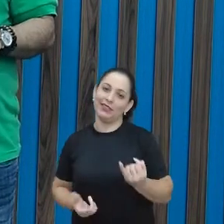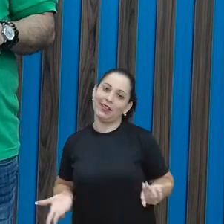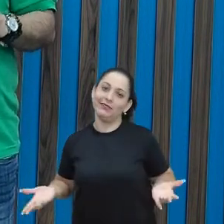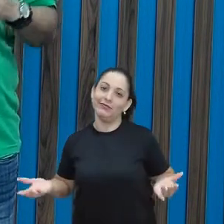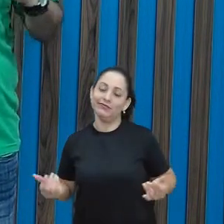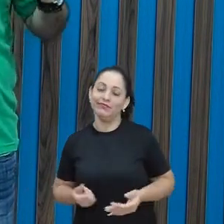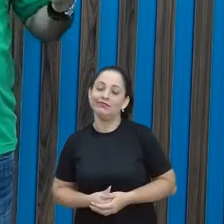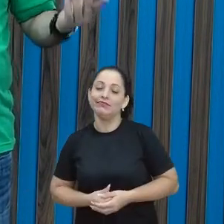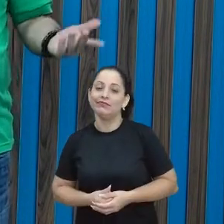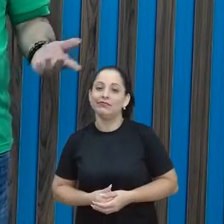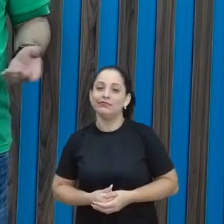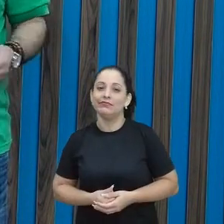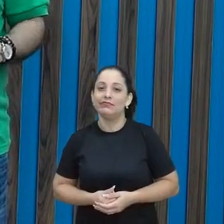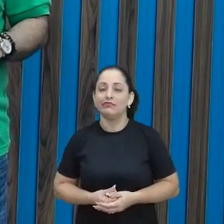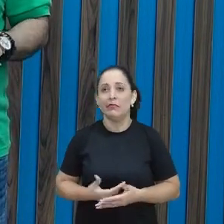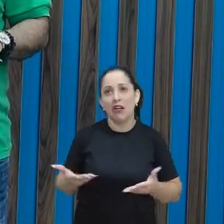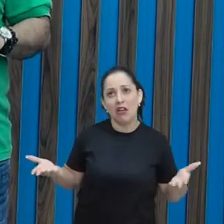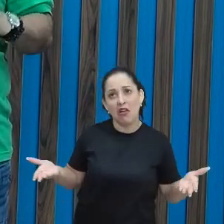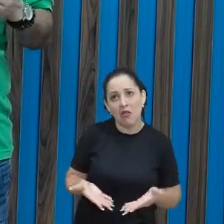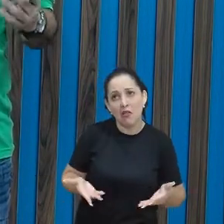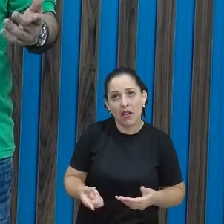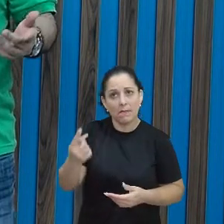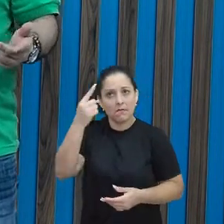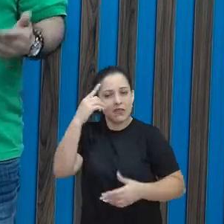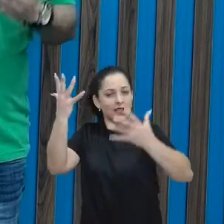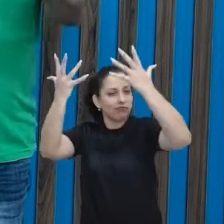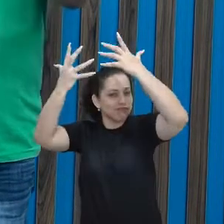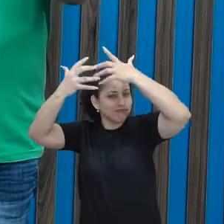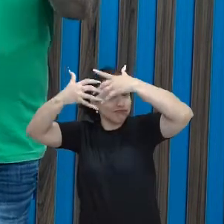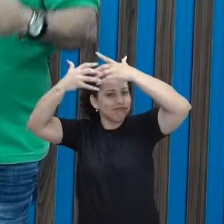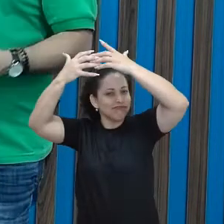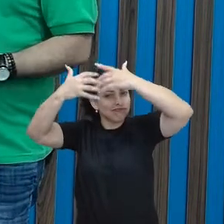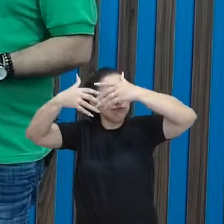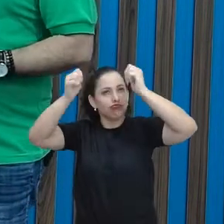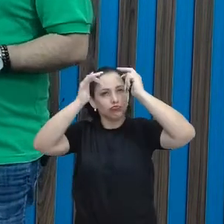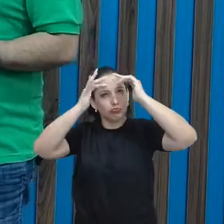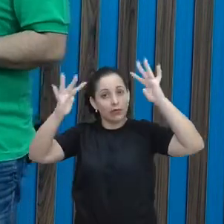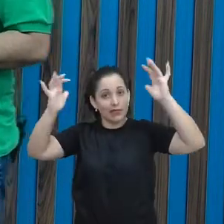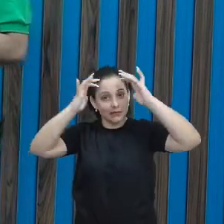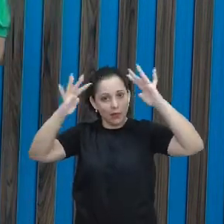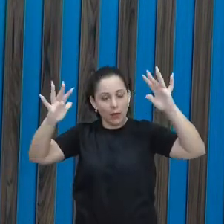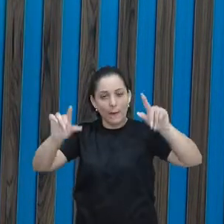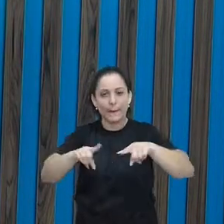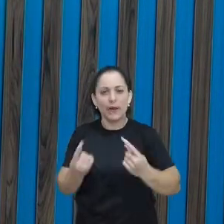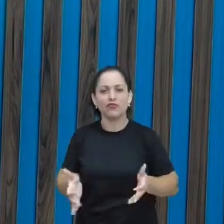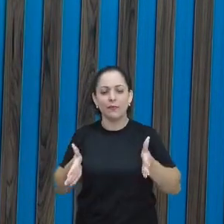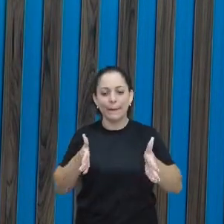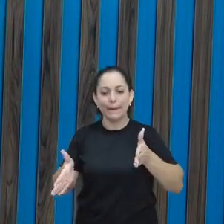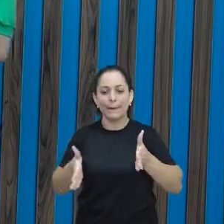Será que... Então fica aí essa reflexão, né? Mas veja, o imperialismo foi o quê? Foi o